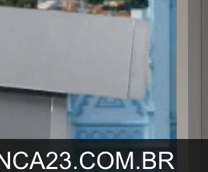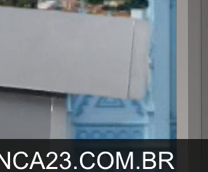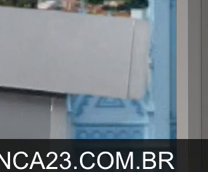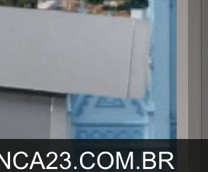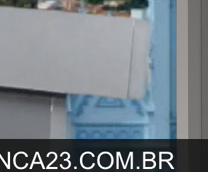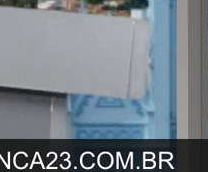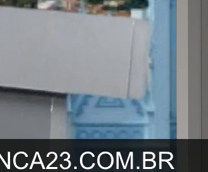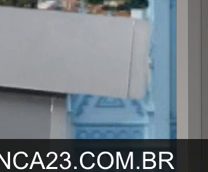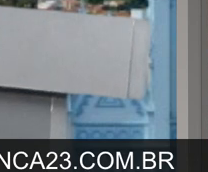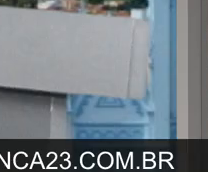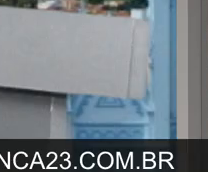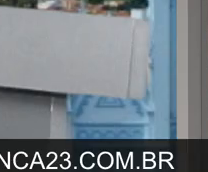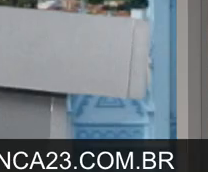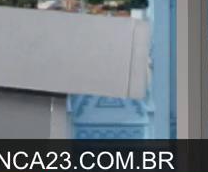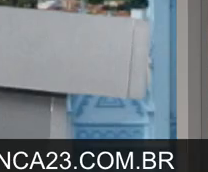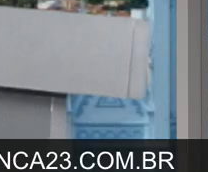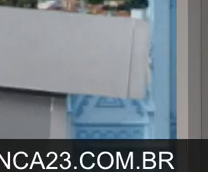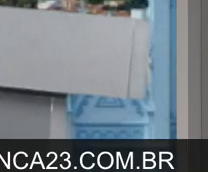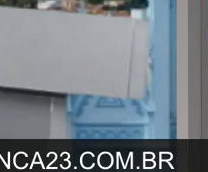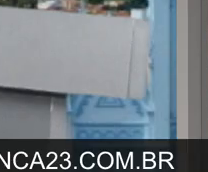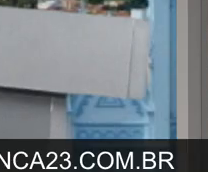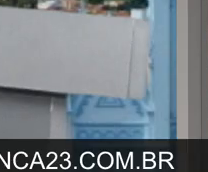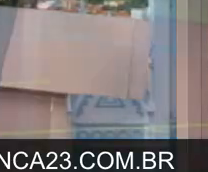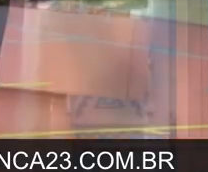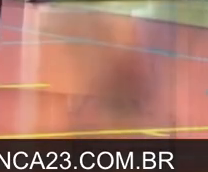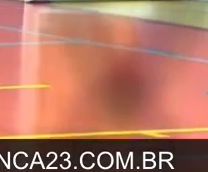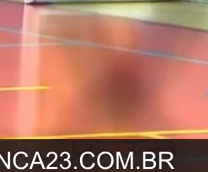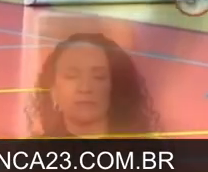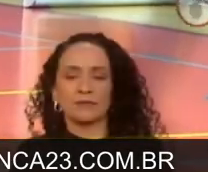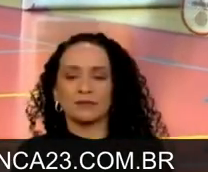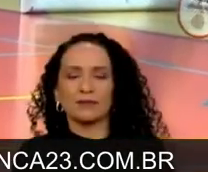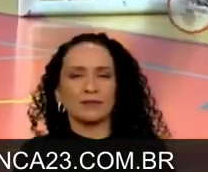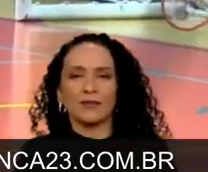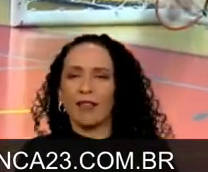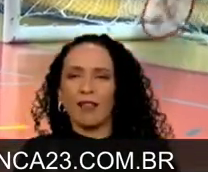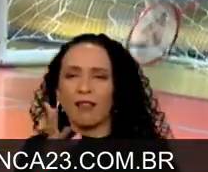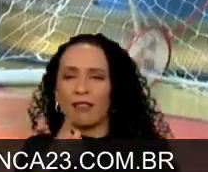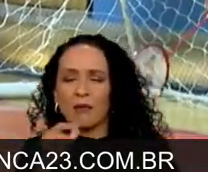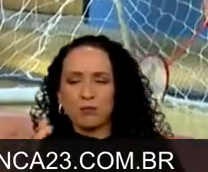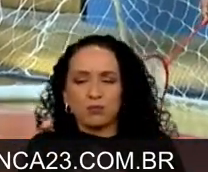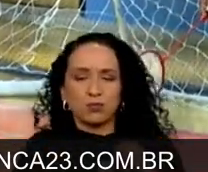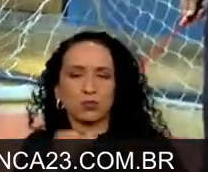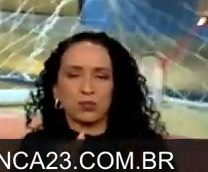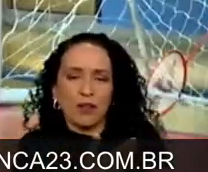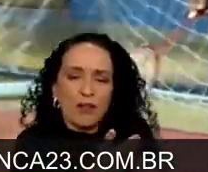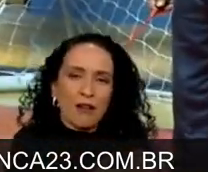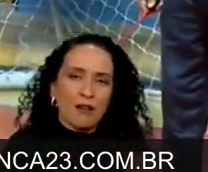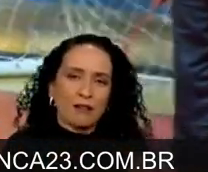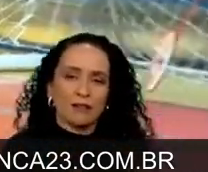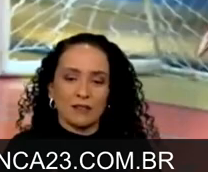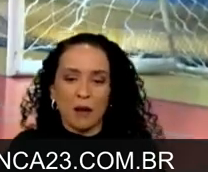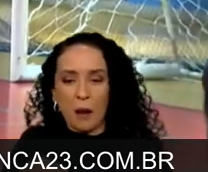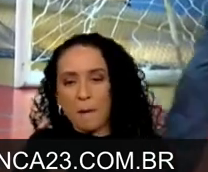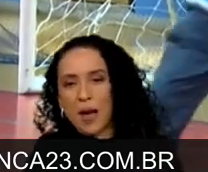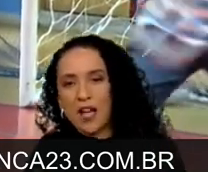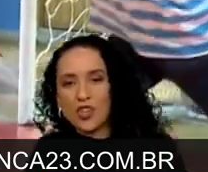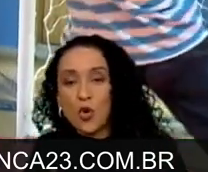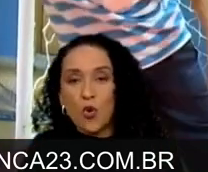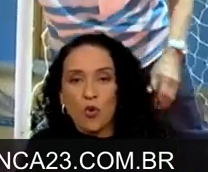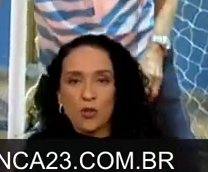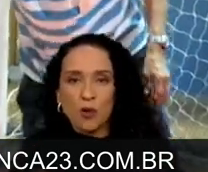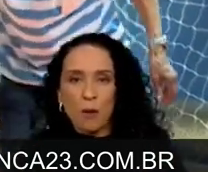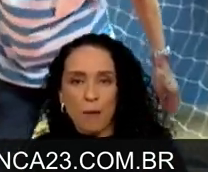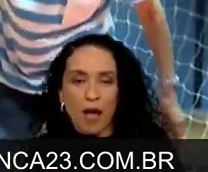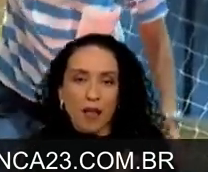crianças. E logo, logo, veja só. Nunca é tarde para uma mudança de hábitos. Martinha começou a